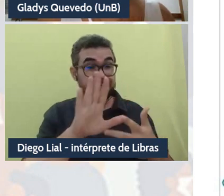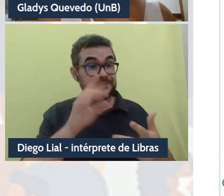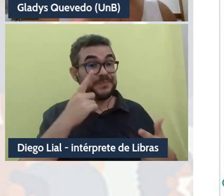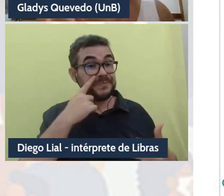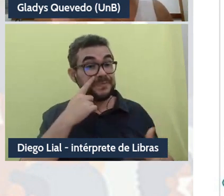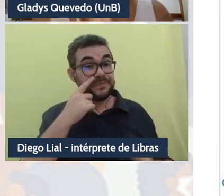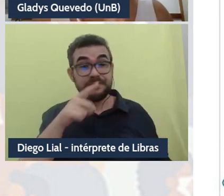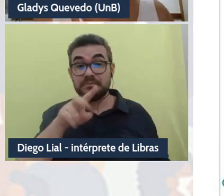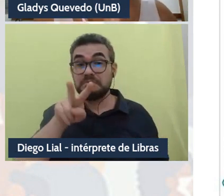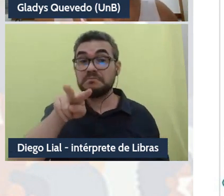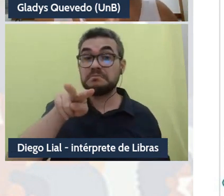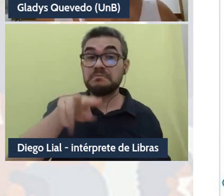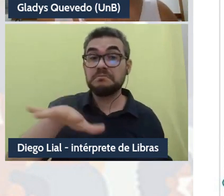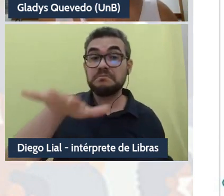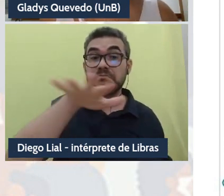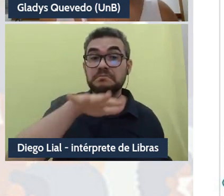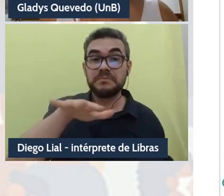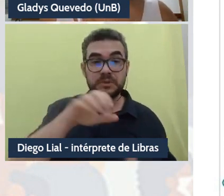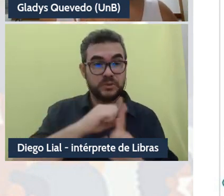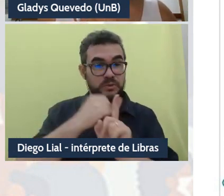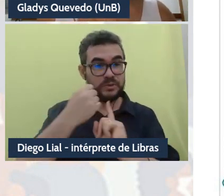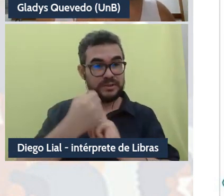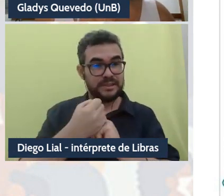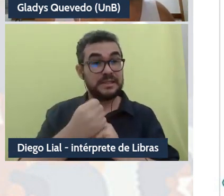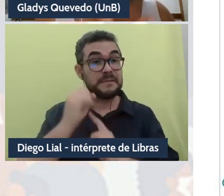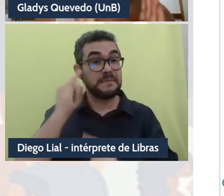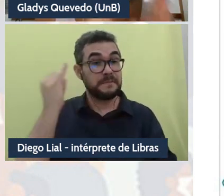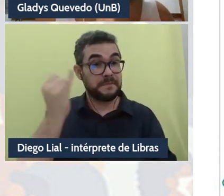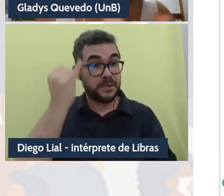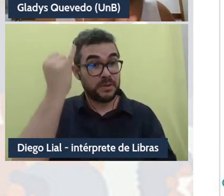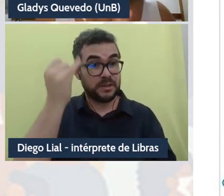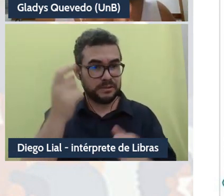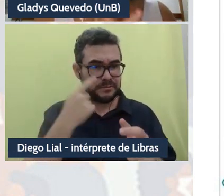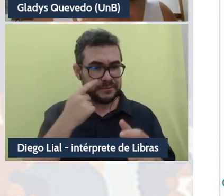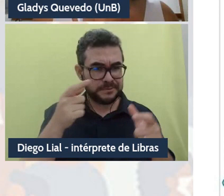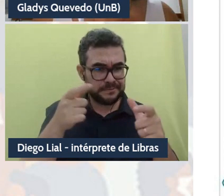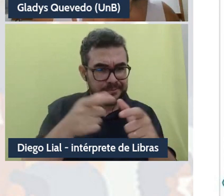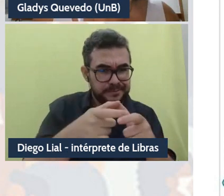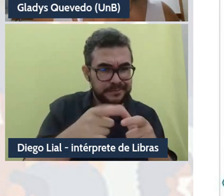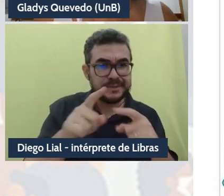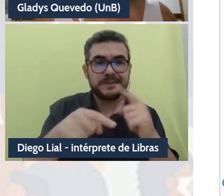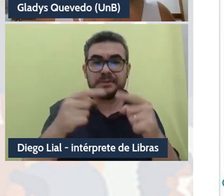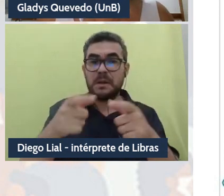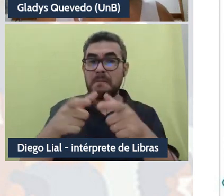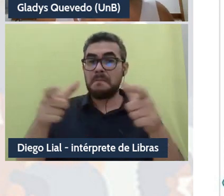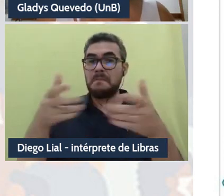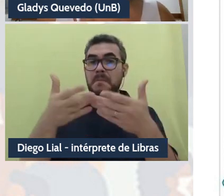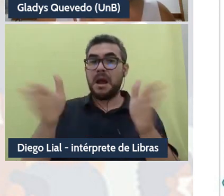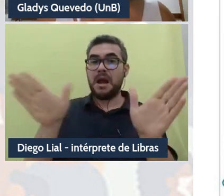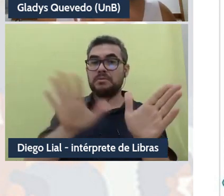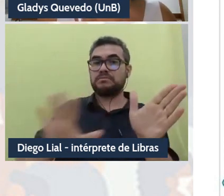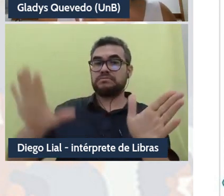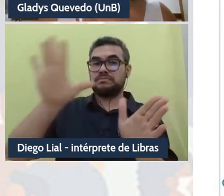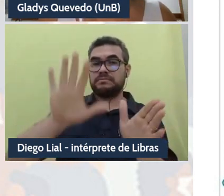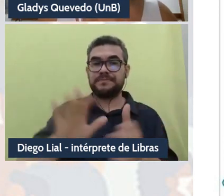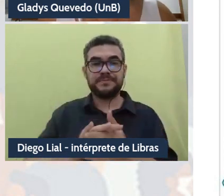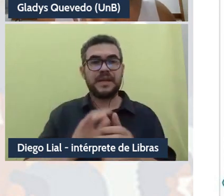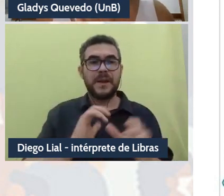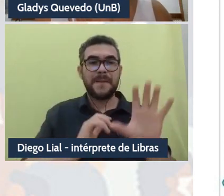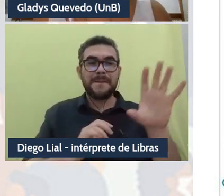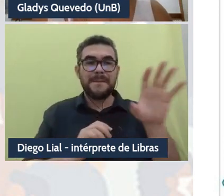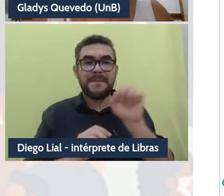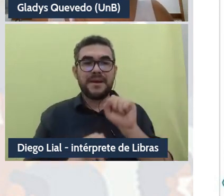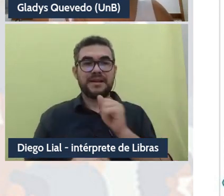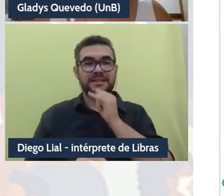sala de aula, e no macro. Eu vou começar aqui pelo micro. Se a gente pega, eu peguei aqui um exemplo de uma questão de 2010 do Enem e